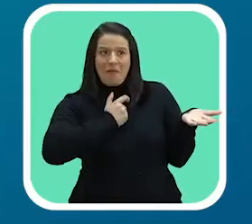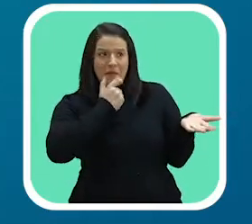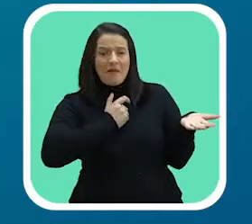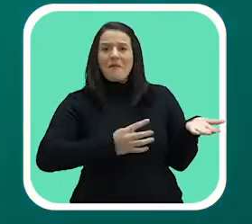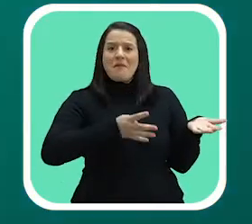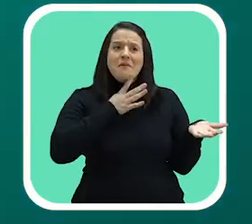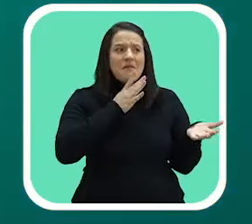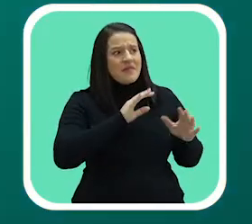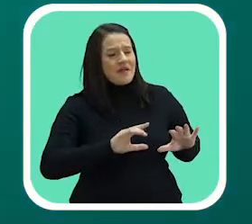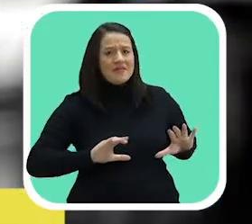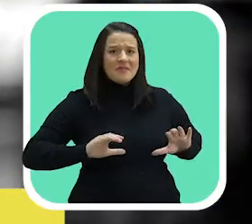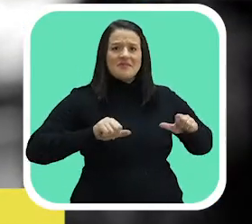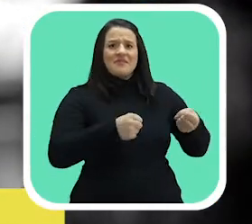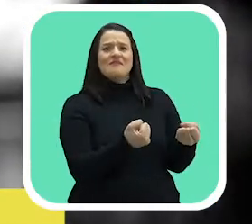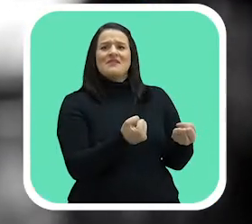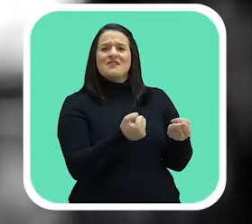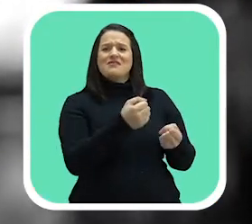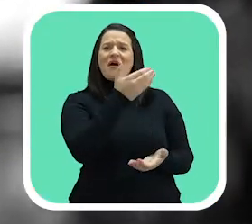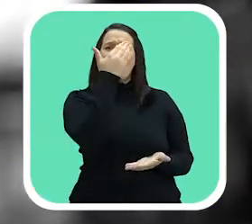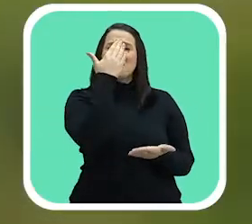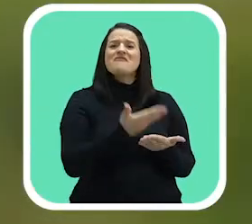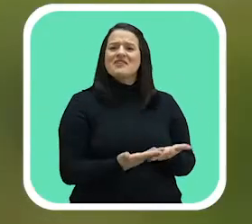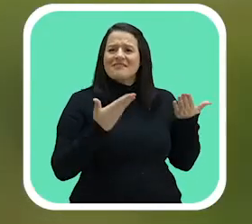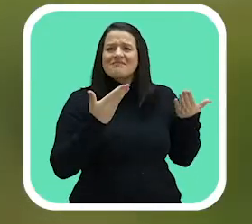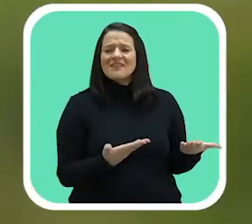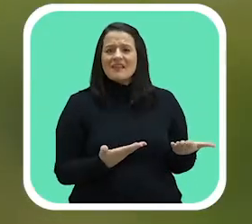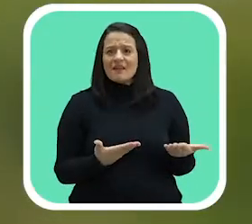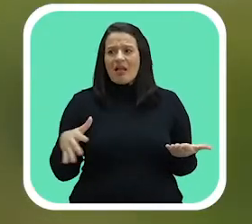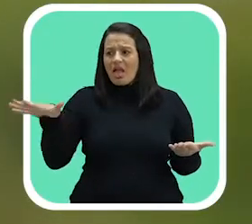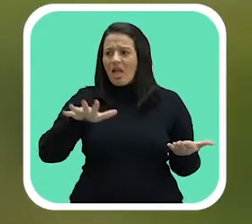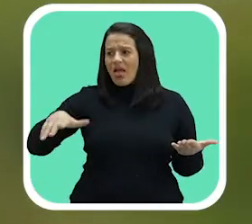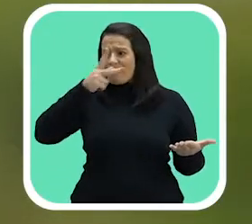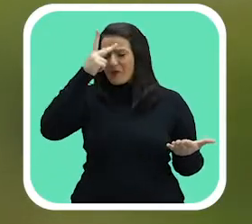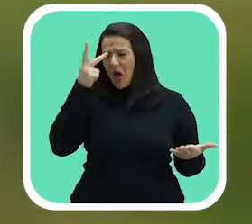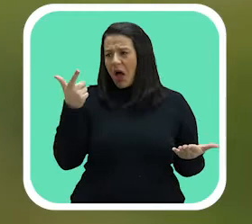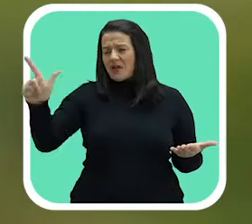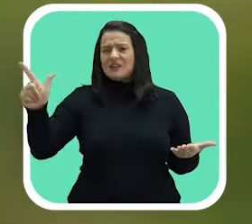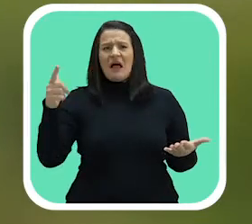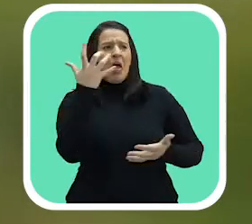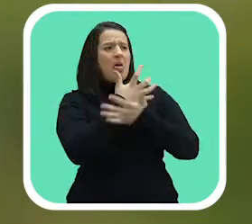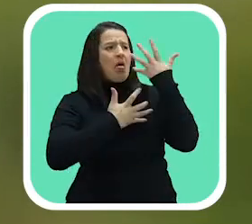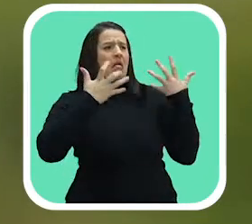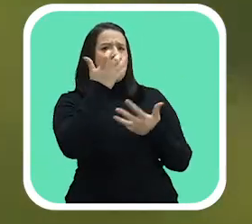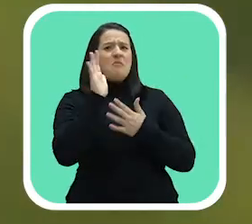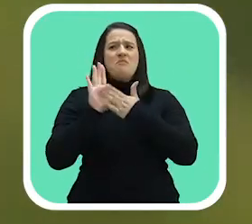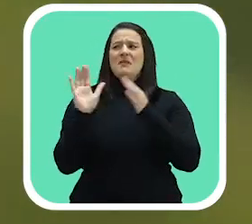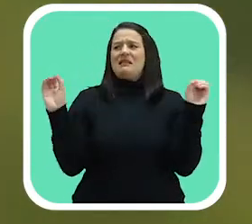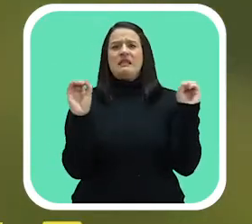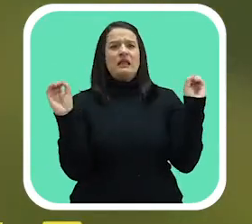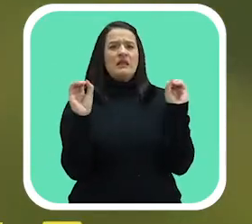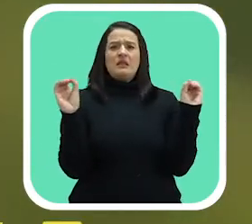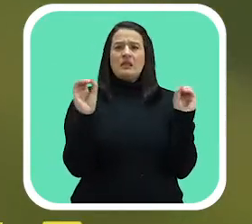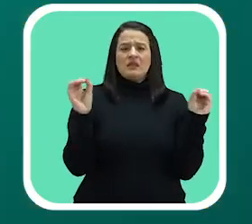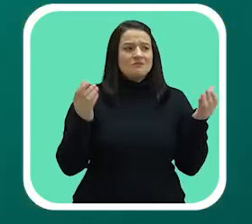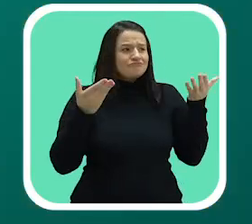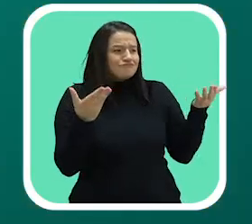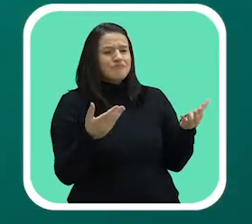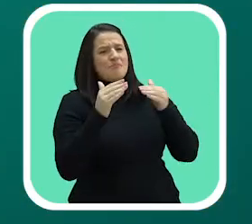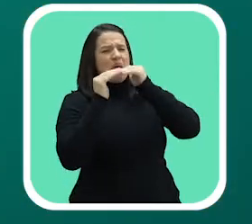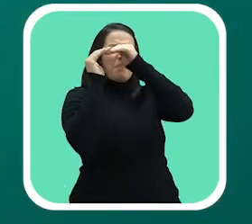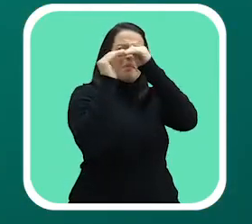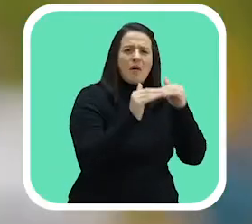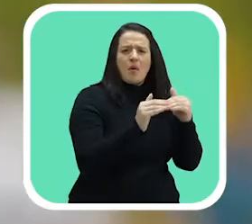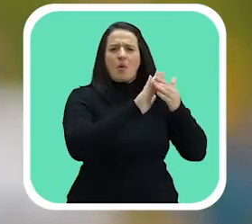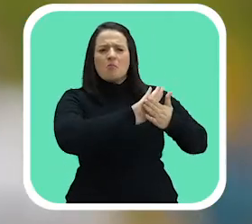Curitiba conhece, confia e defende o Greca. É o desespero desse pessoal, né? Não tem uma proposta, é a única alternativa que eles têm é